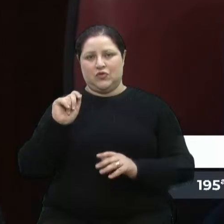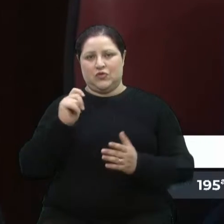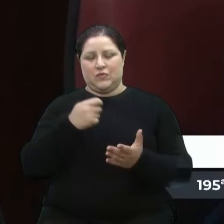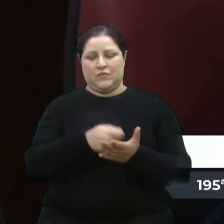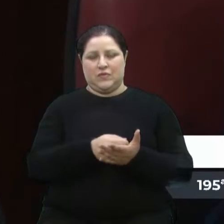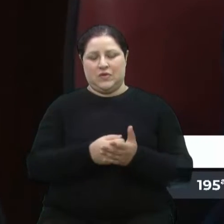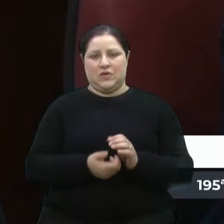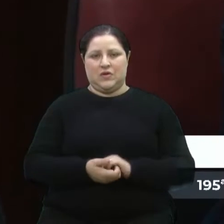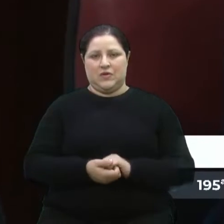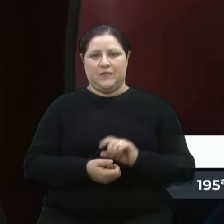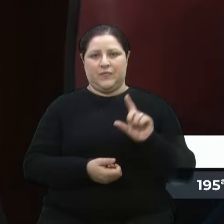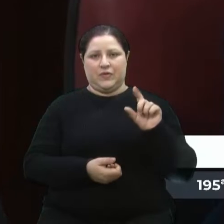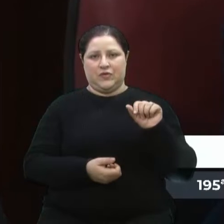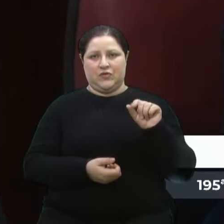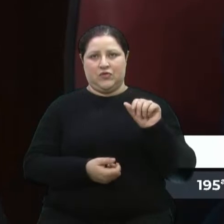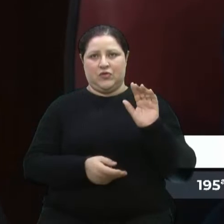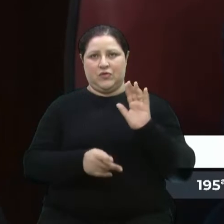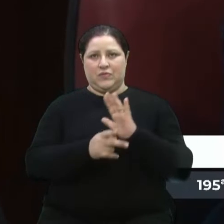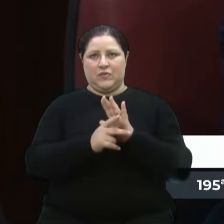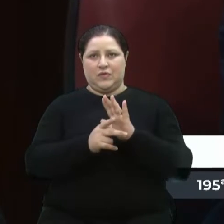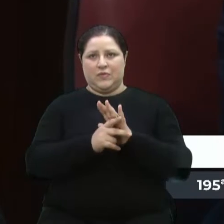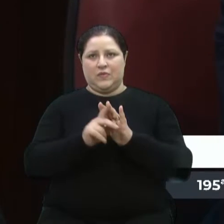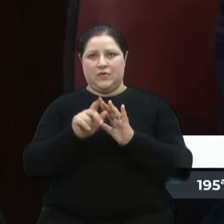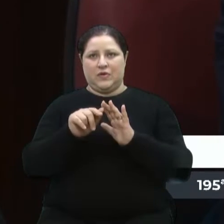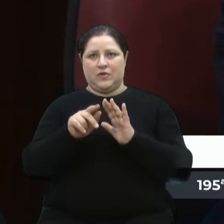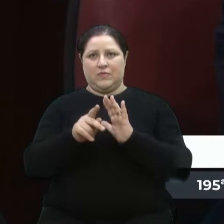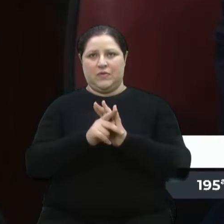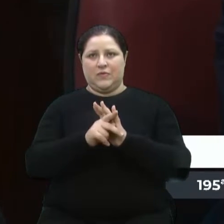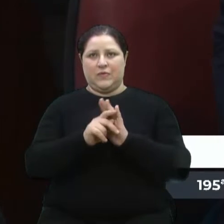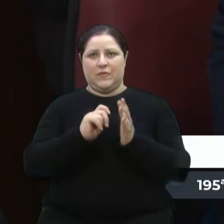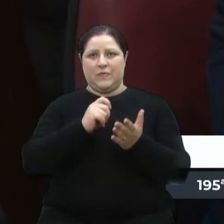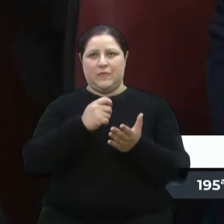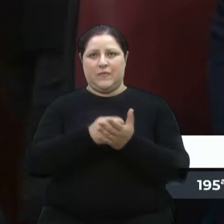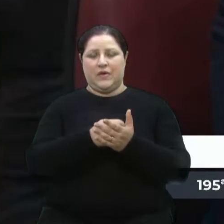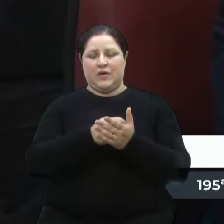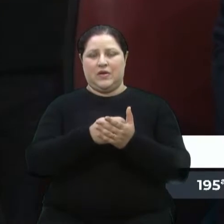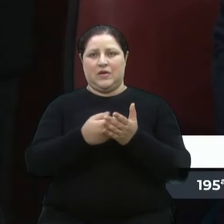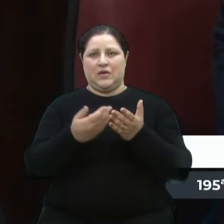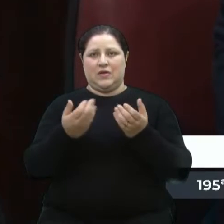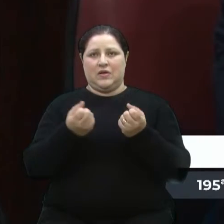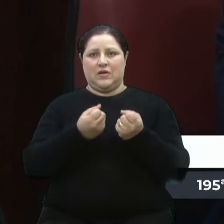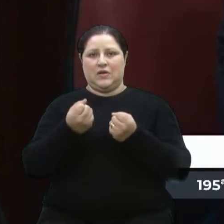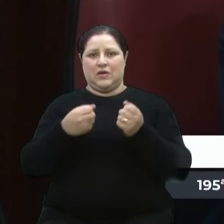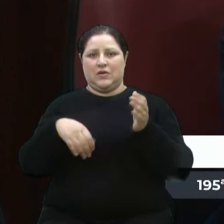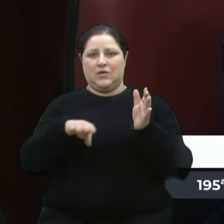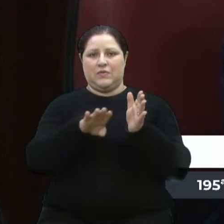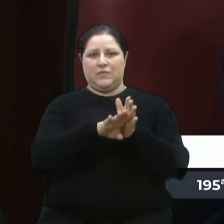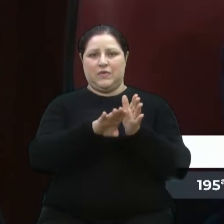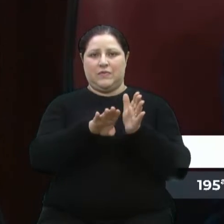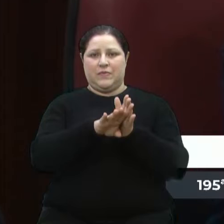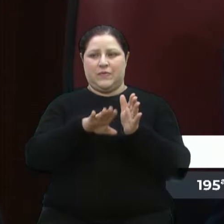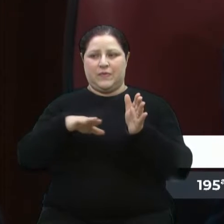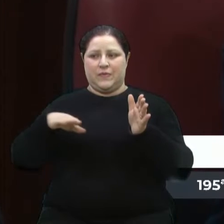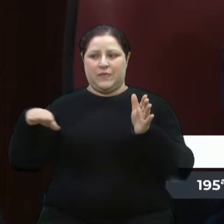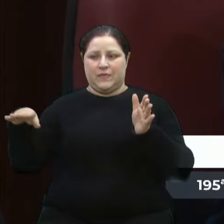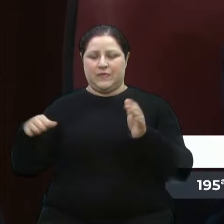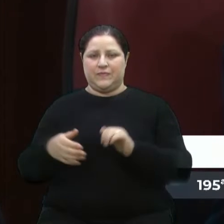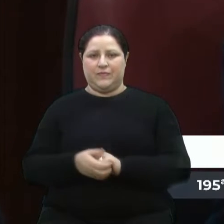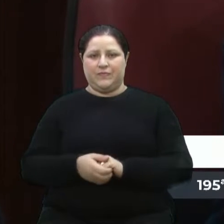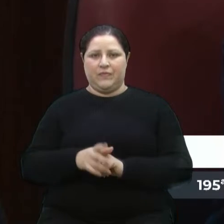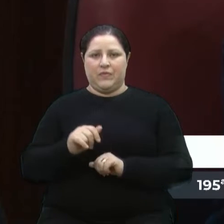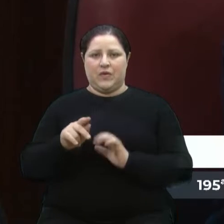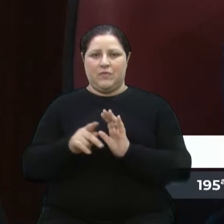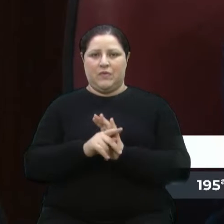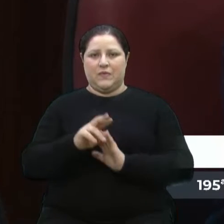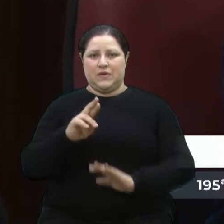do aumento do REX-PAC, aí do estacionamento, o aumento da receita. E novamente, população,